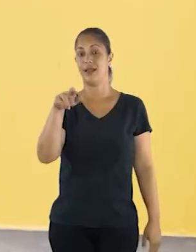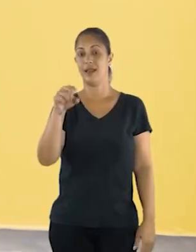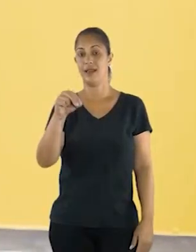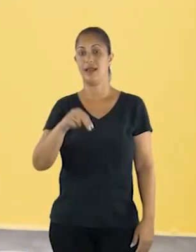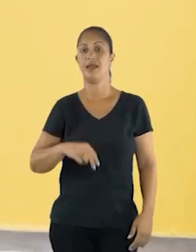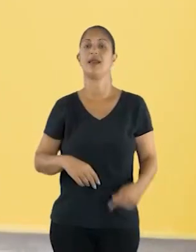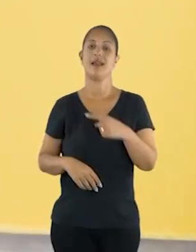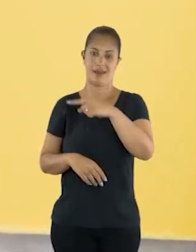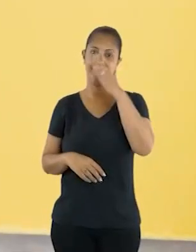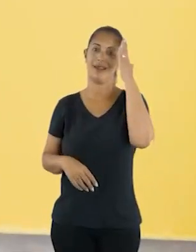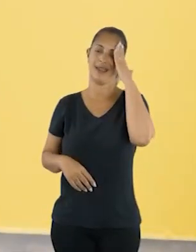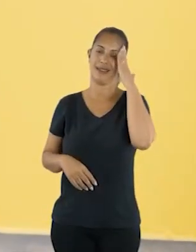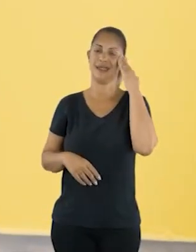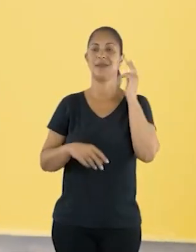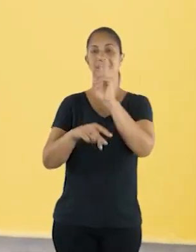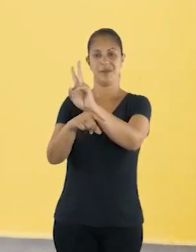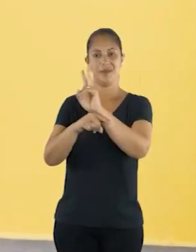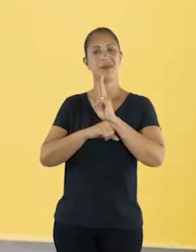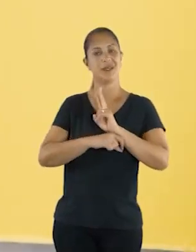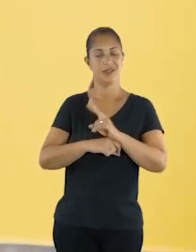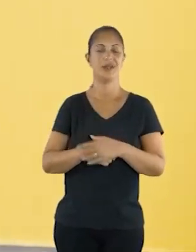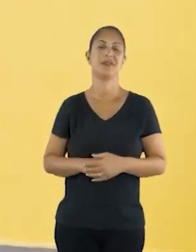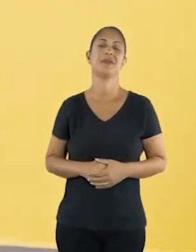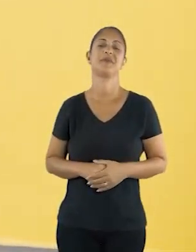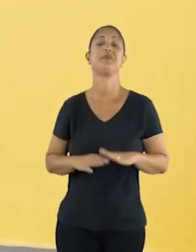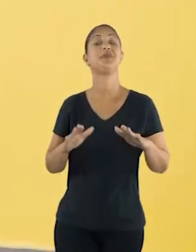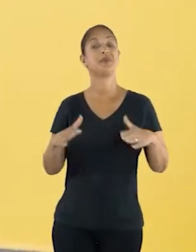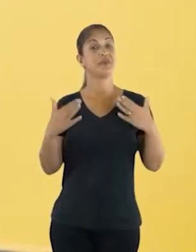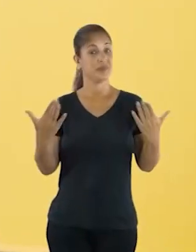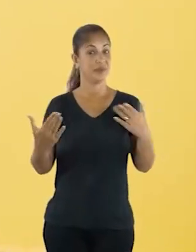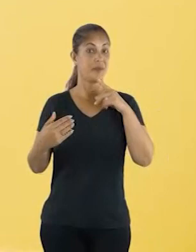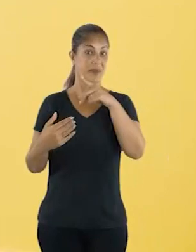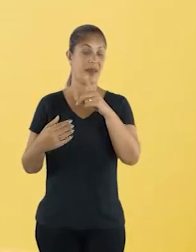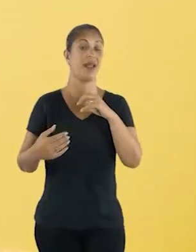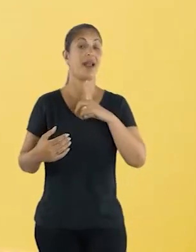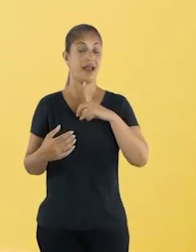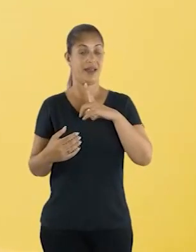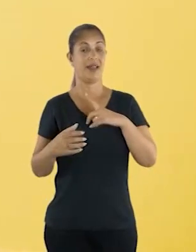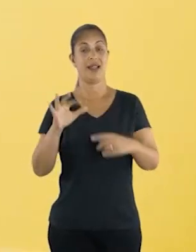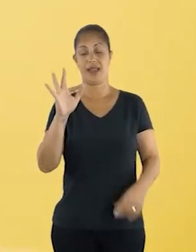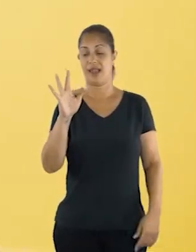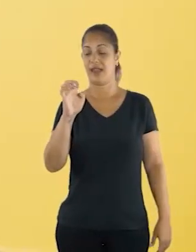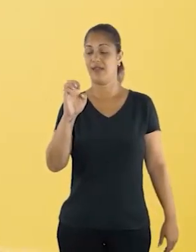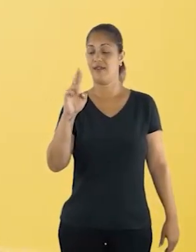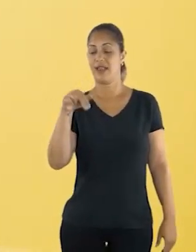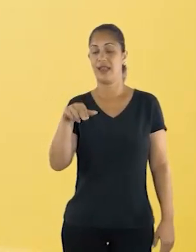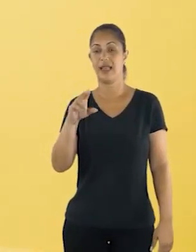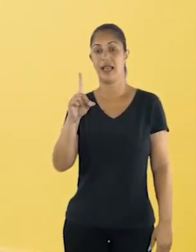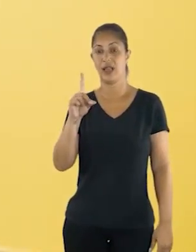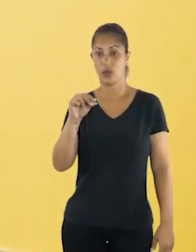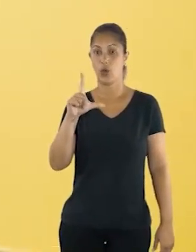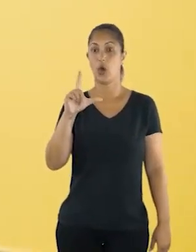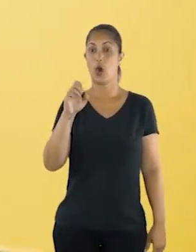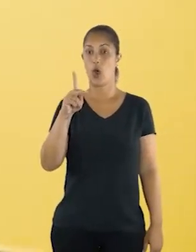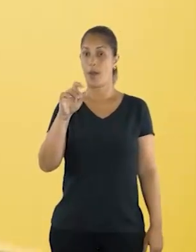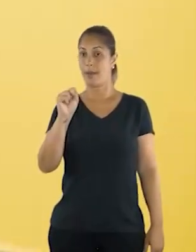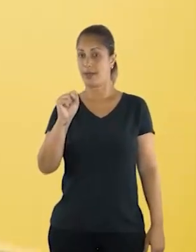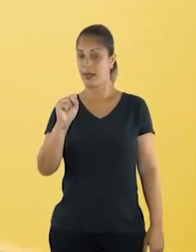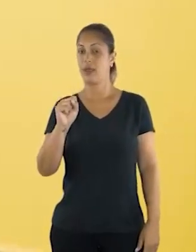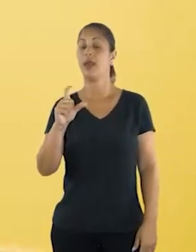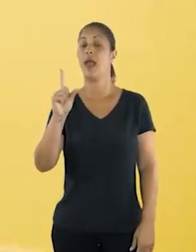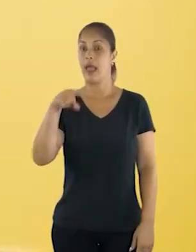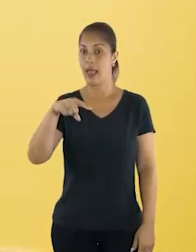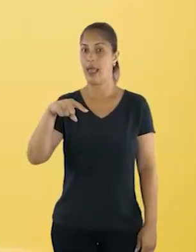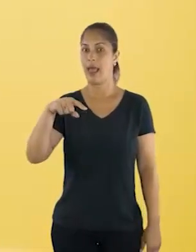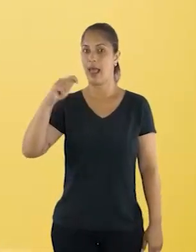Dantas? Dantas emprestou para a gente. E aí aqui a gente tem o Fernando Lopes da Paz, que está aqui, que